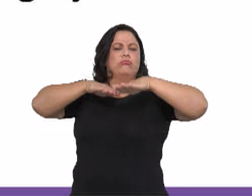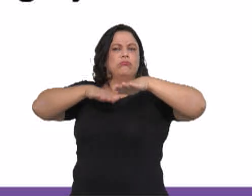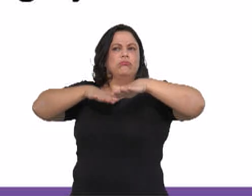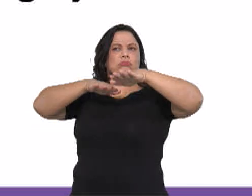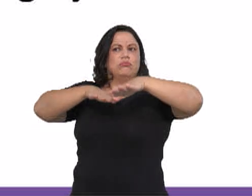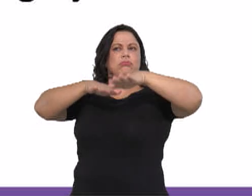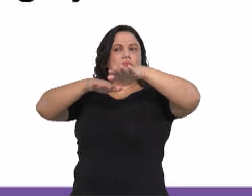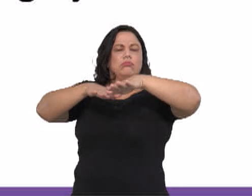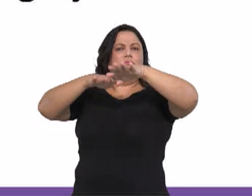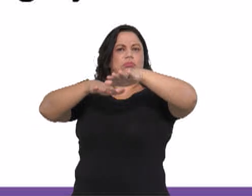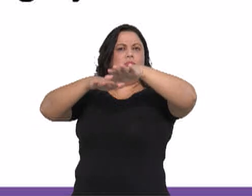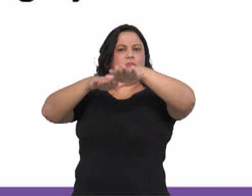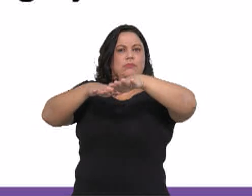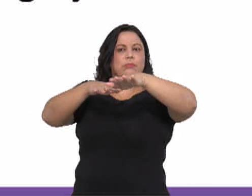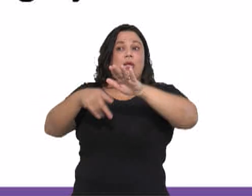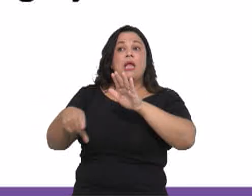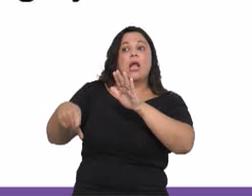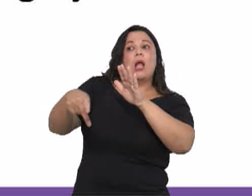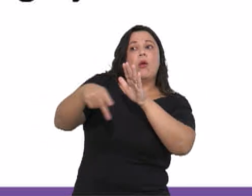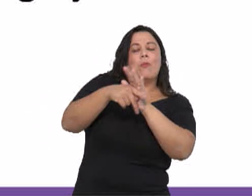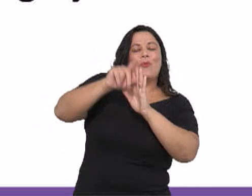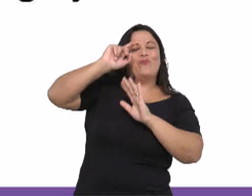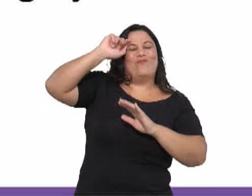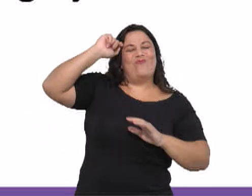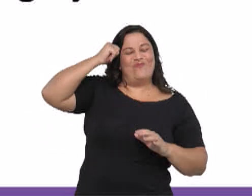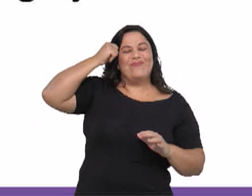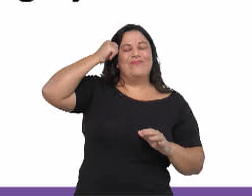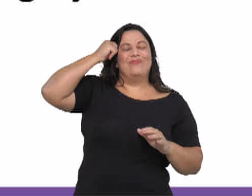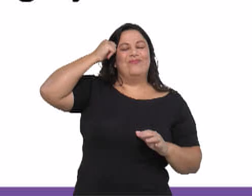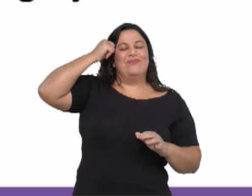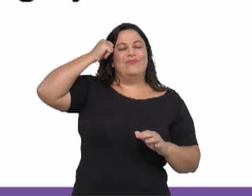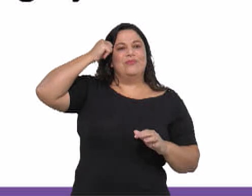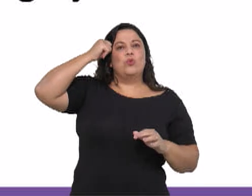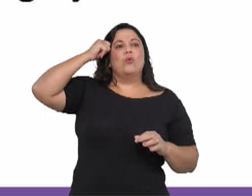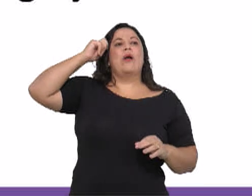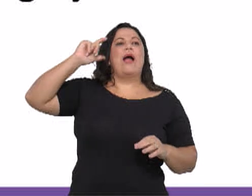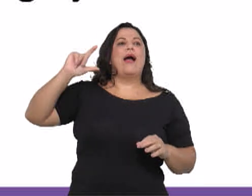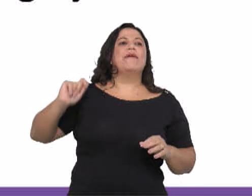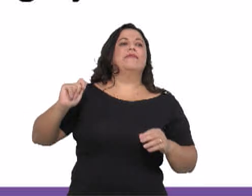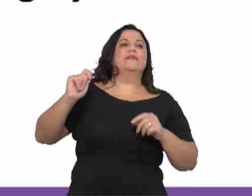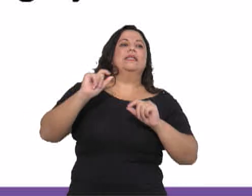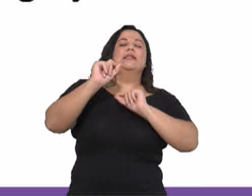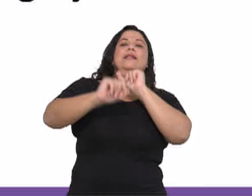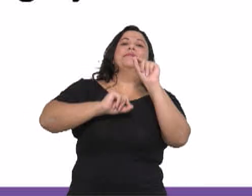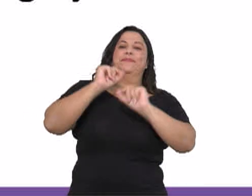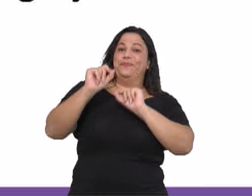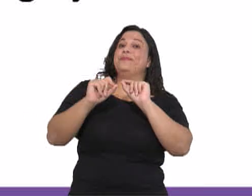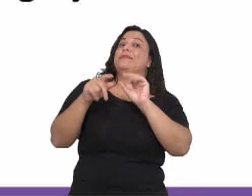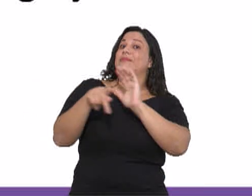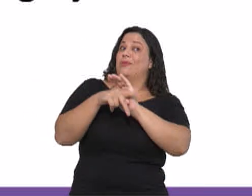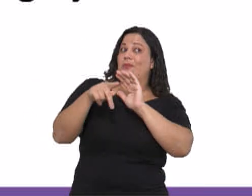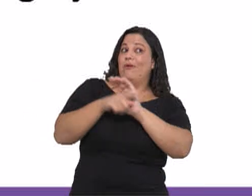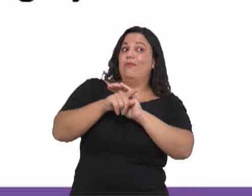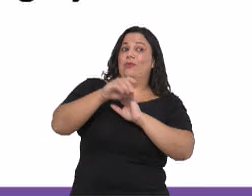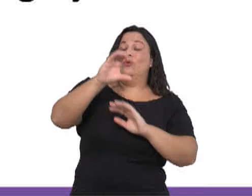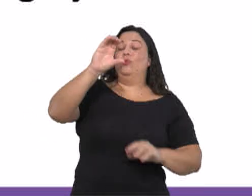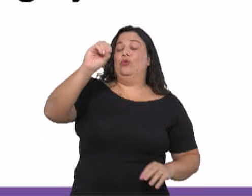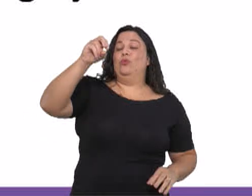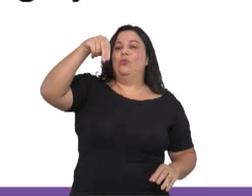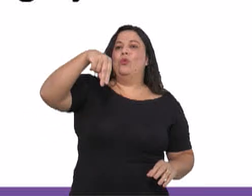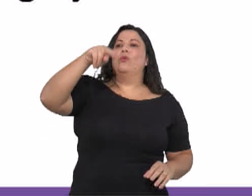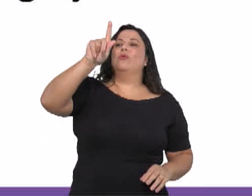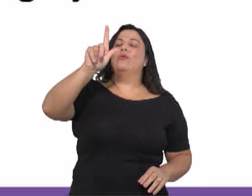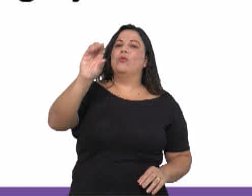tradições tribais de Angola e do Congo. Então, quer dizer, a congada é uma festa de origem africana,